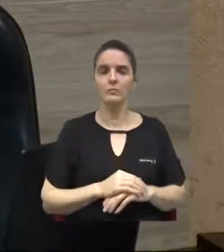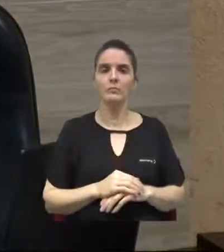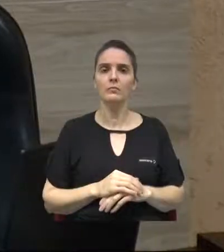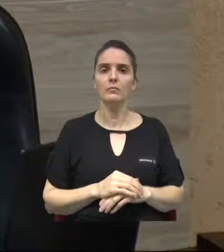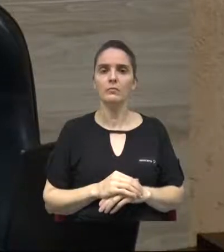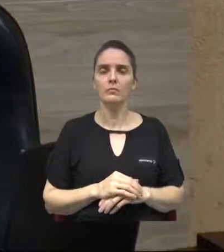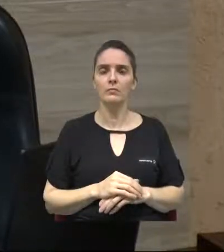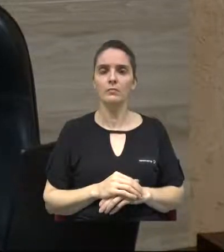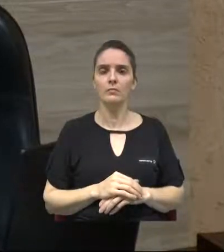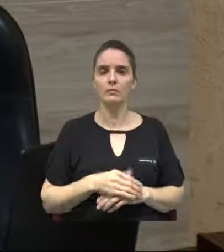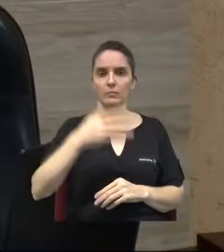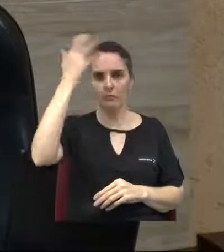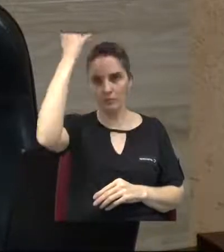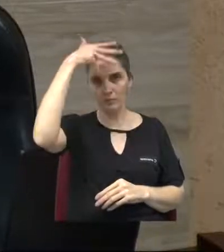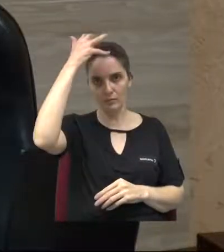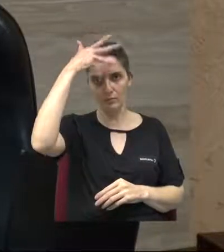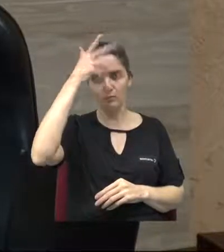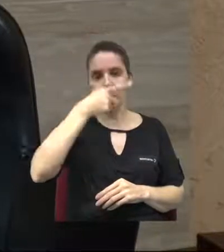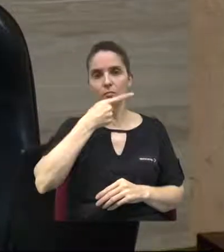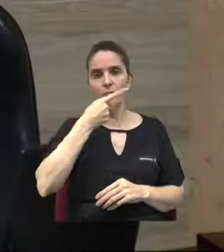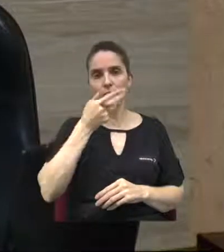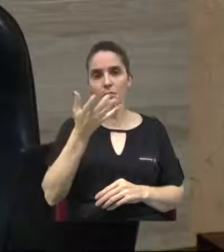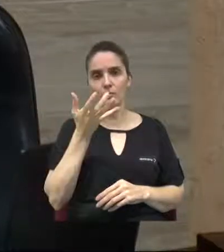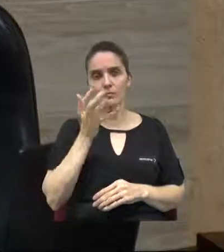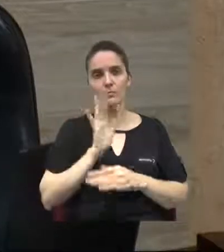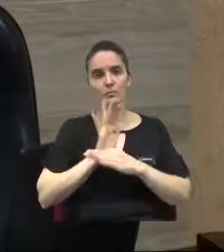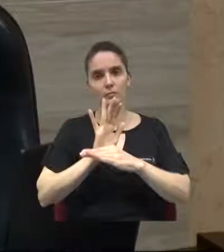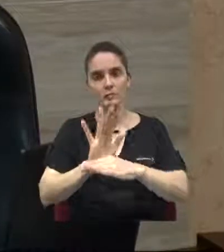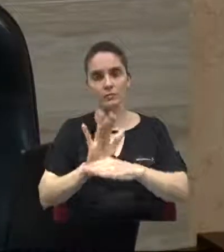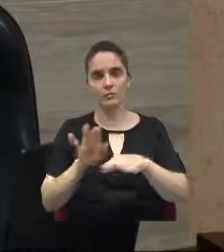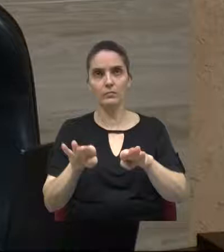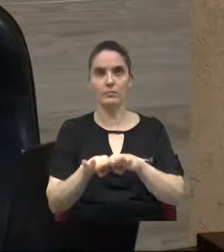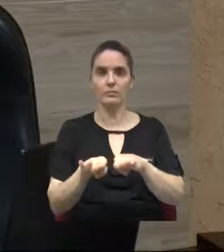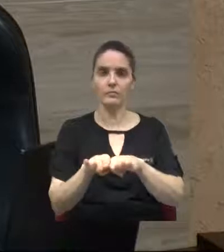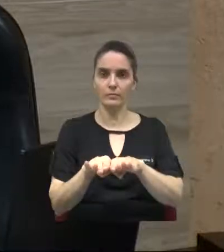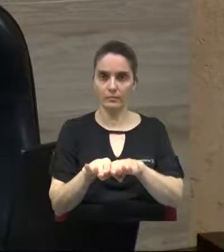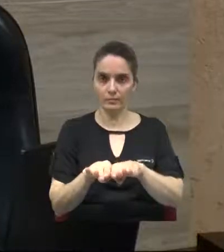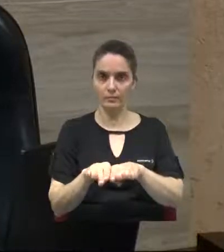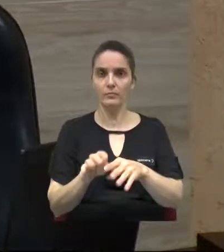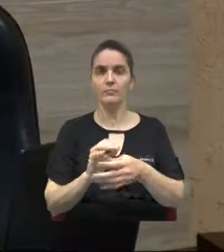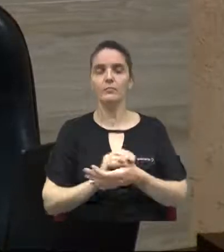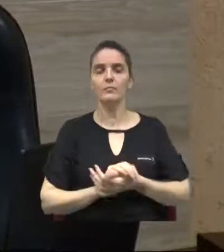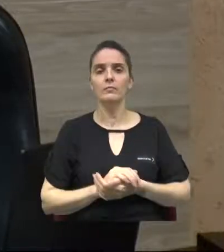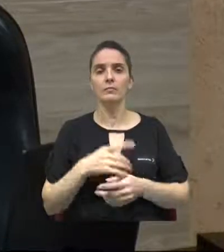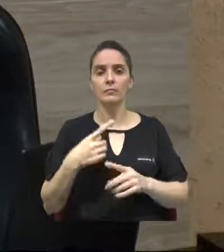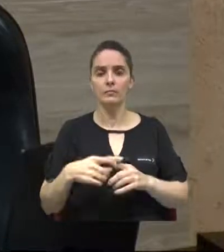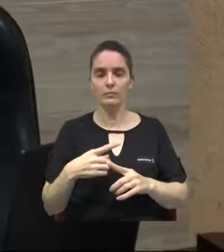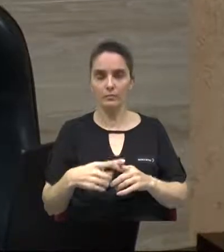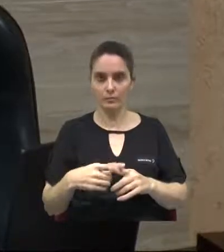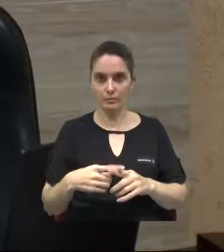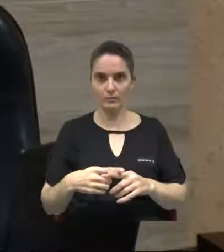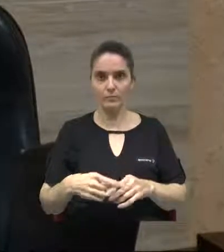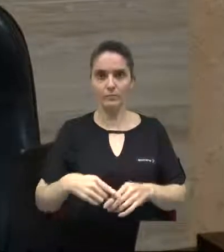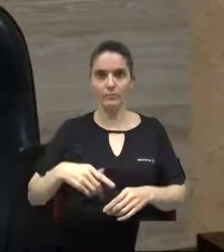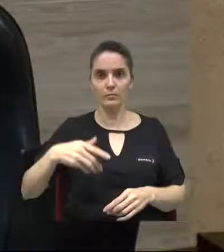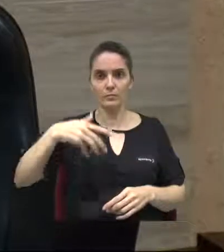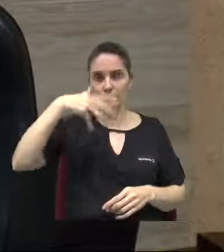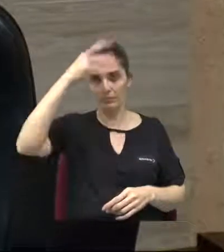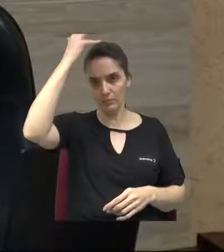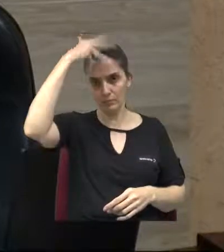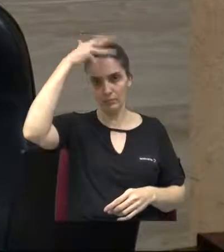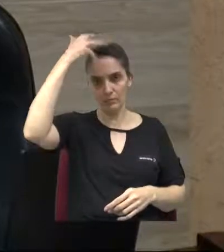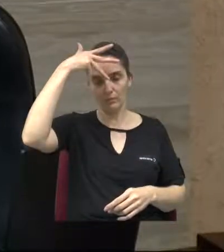me ponho à disposição também para auxiliá-lo. Tenho uma ligação muito grande e familiar com essa